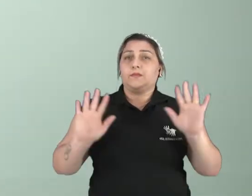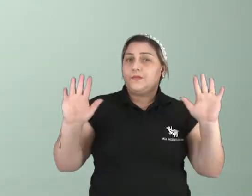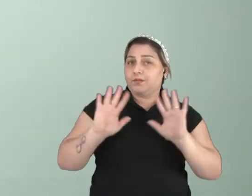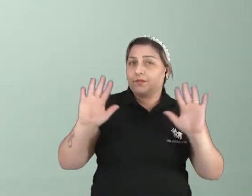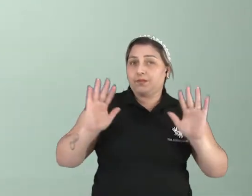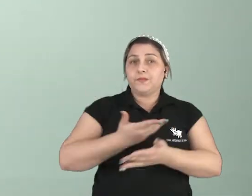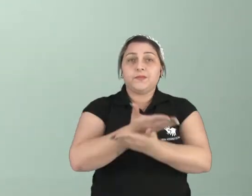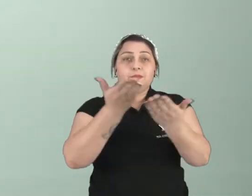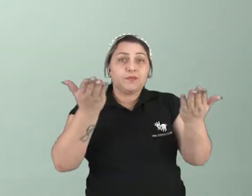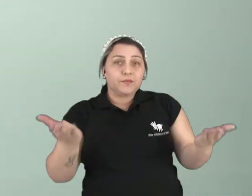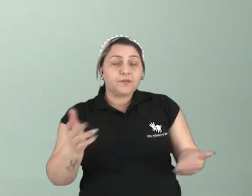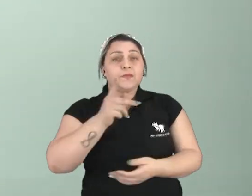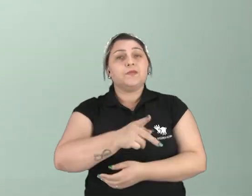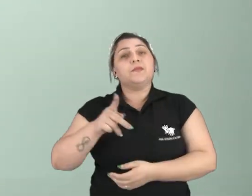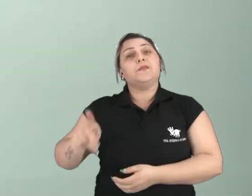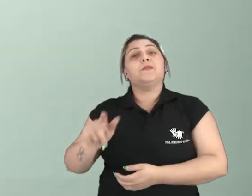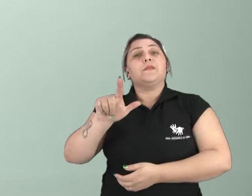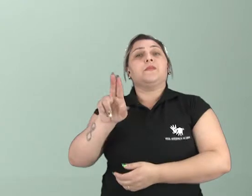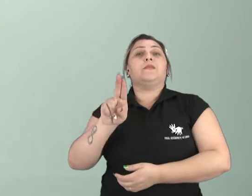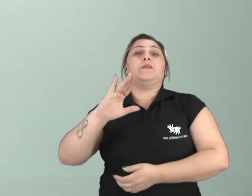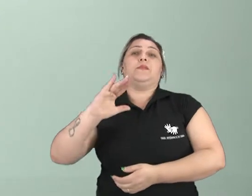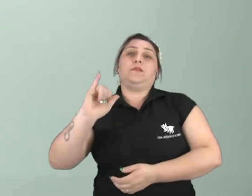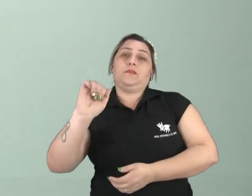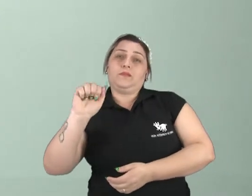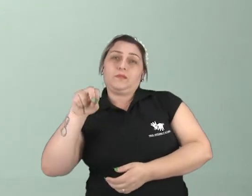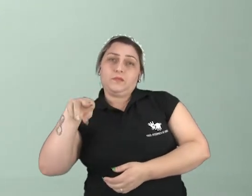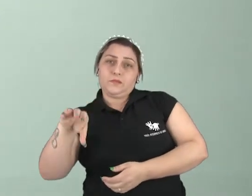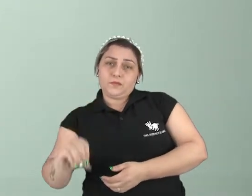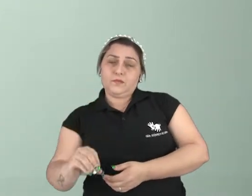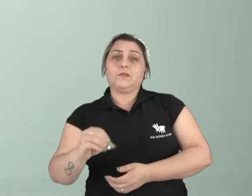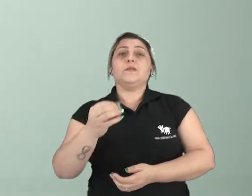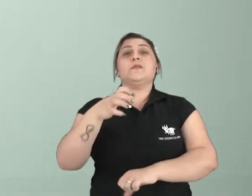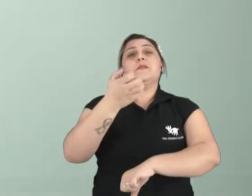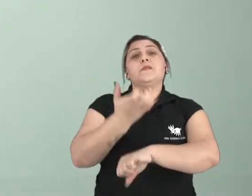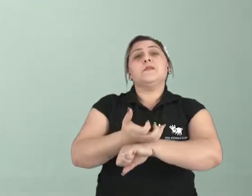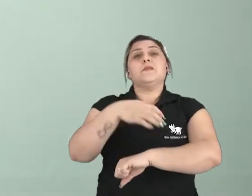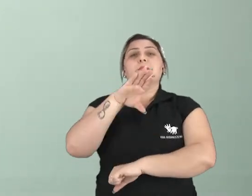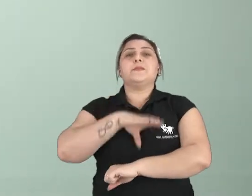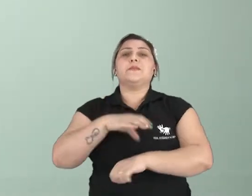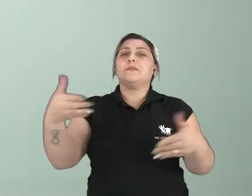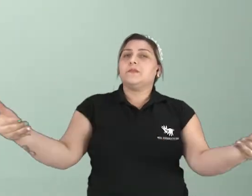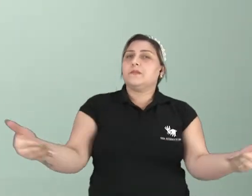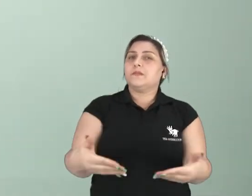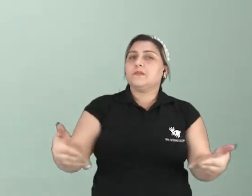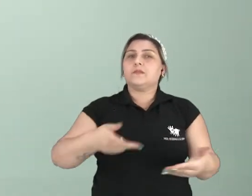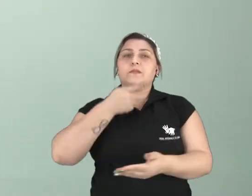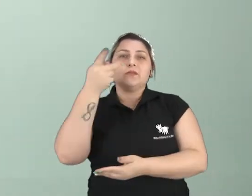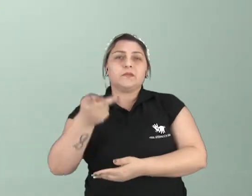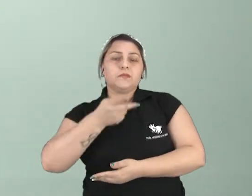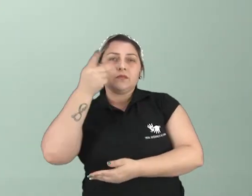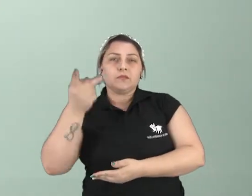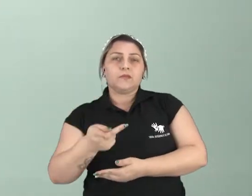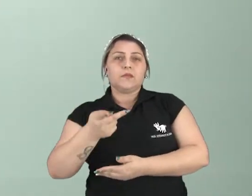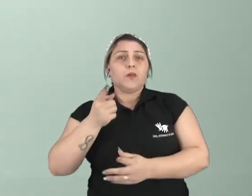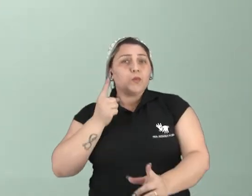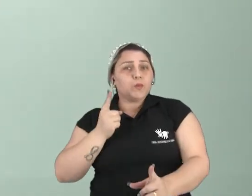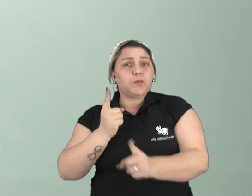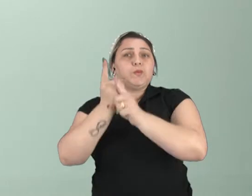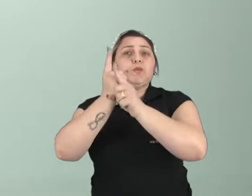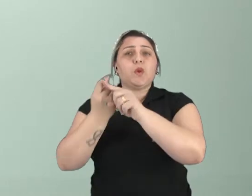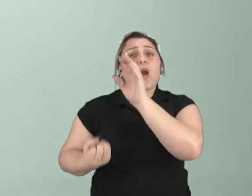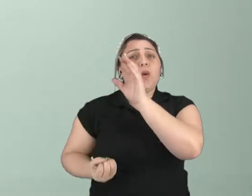Olá, pessoal. Eu sou o professor Luciano, do componente de Língua Portuguesa, e hoje nós vamos falar um pouco sobre a identificação